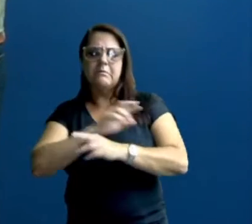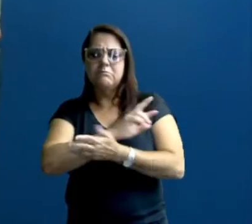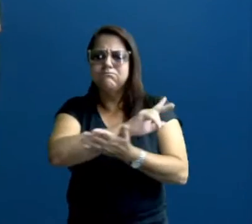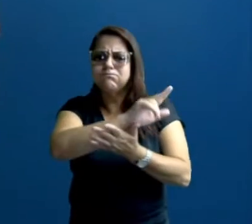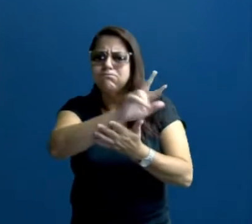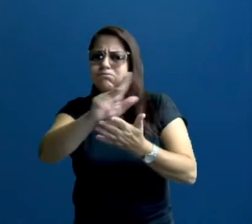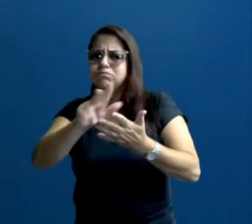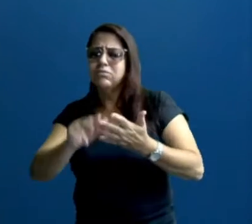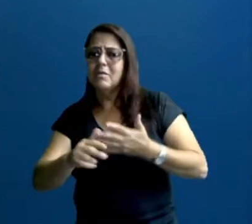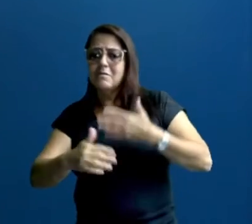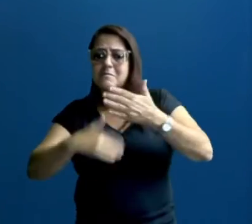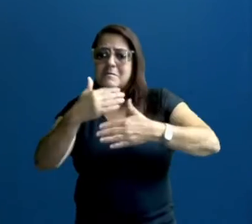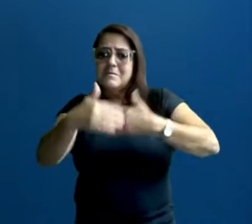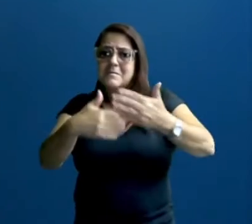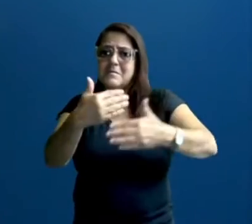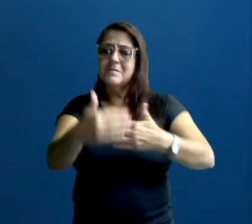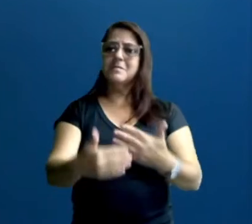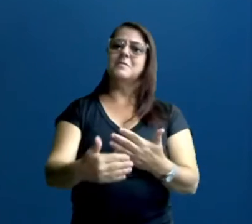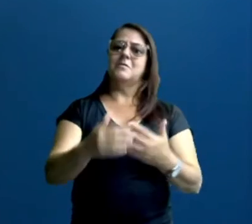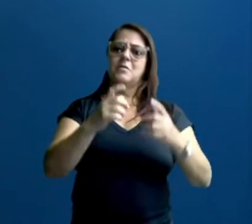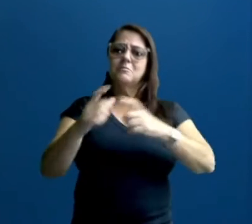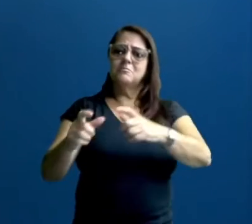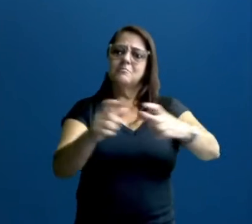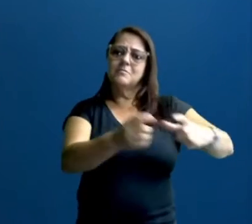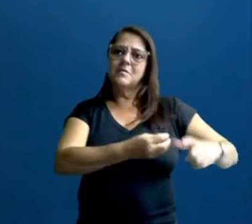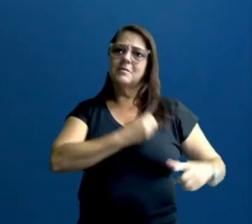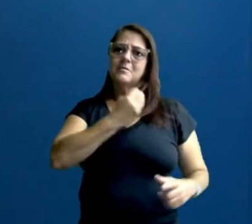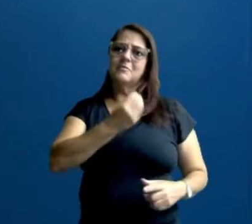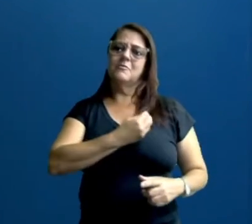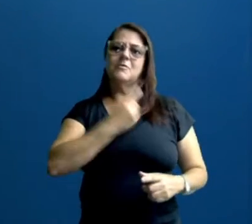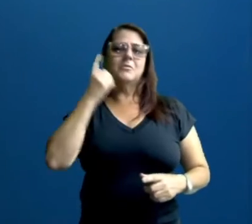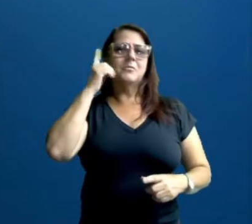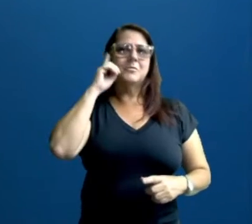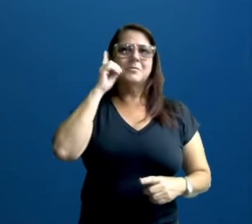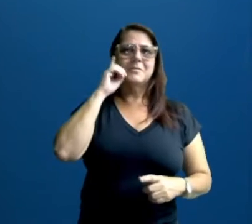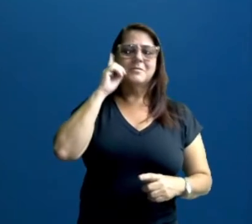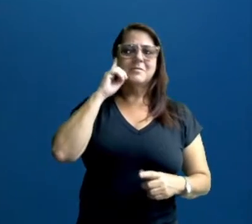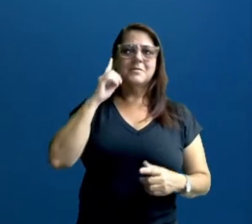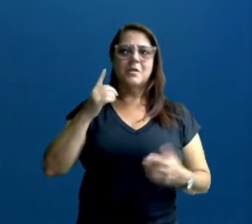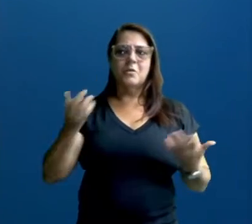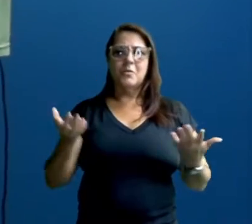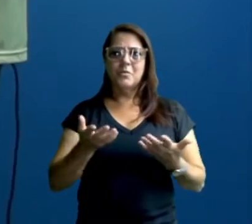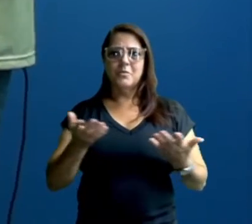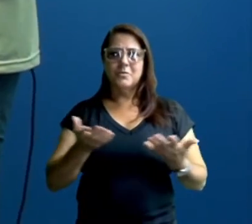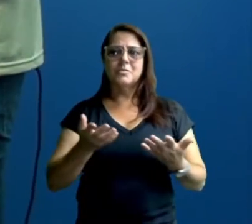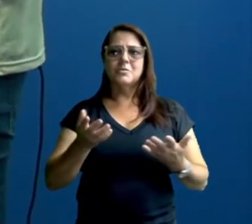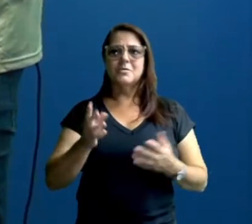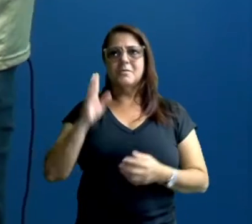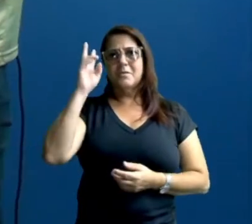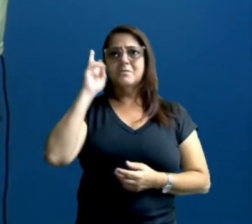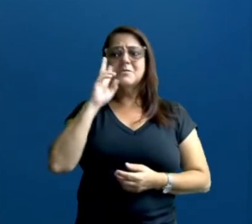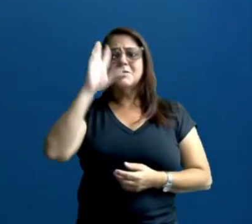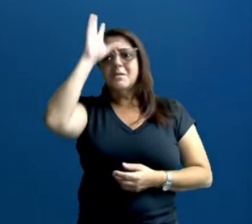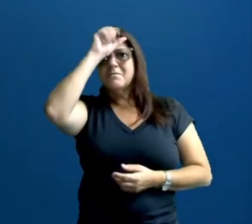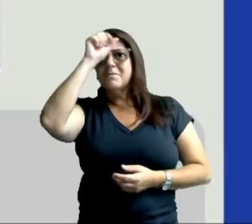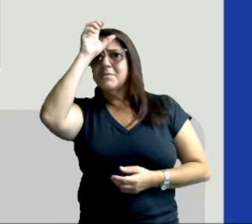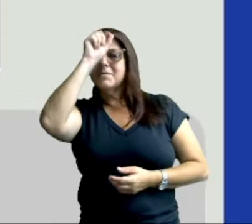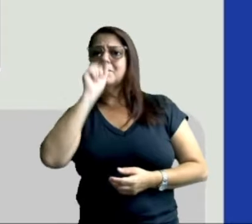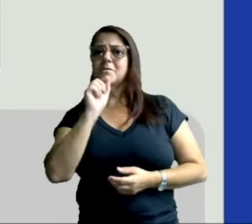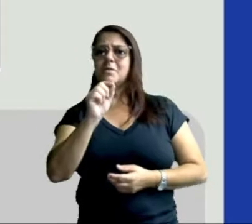vários avanços, né, em várias áreas da nossa vida cotidiana. Nessa nossa aula a gente vai ver que